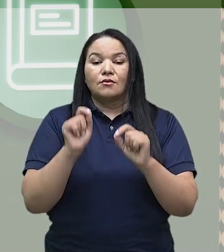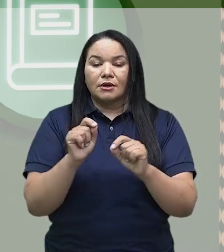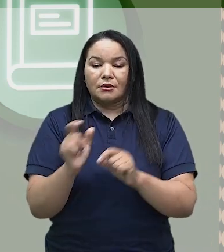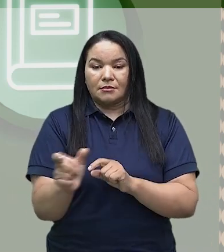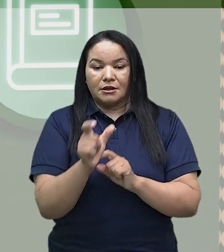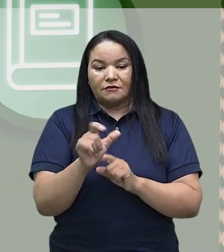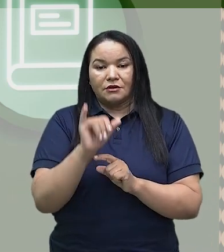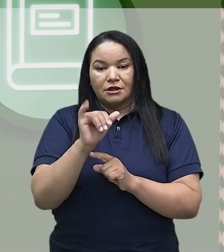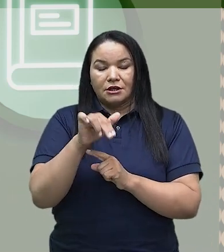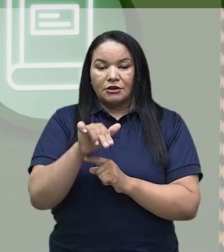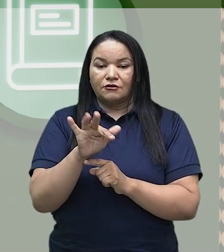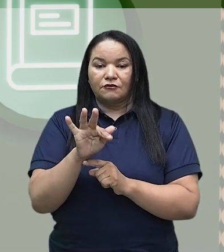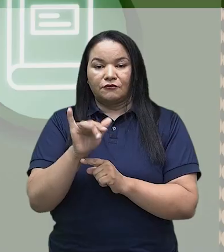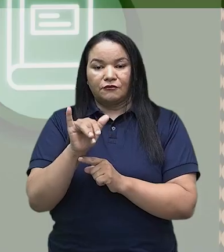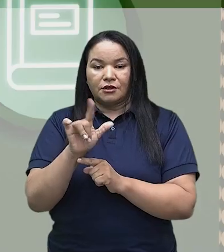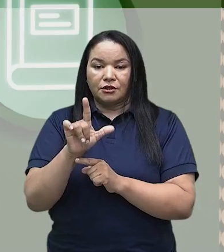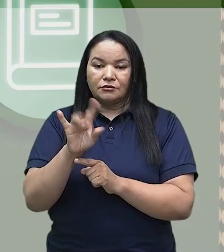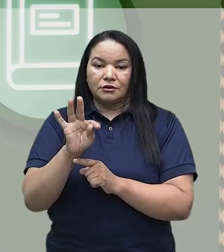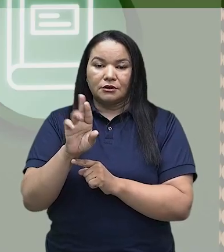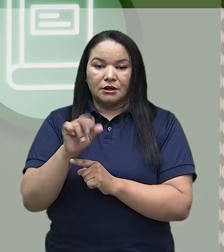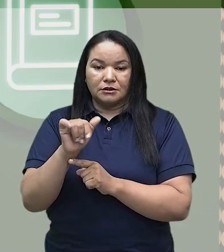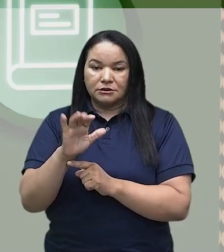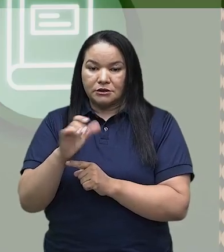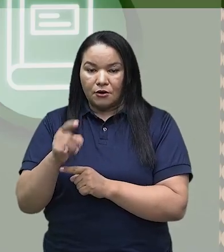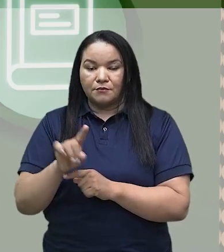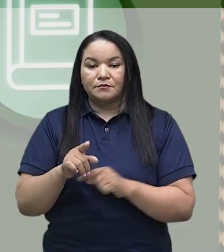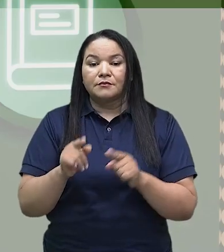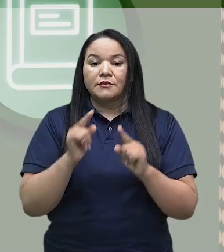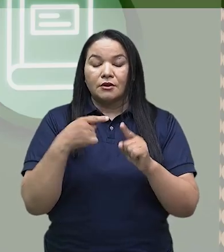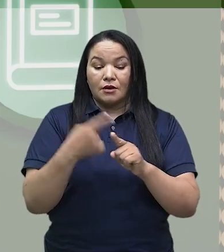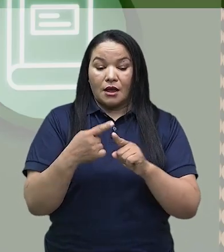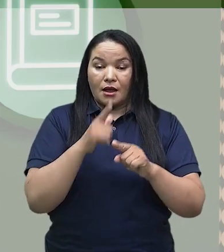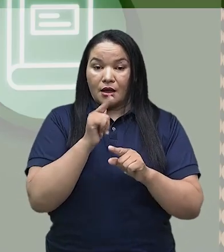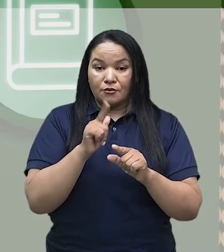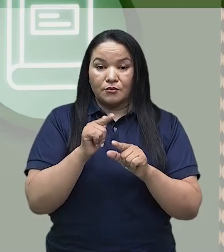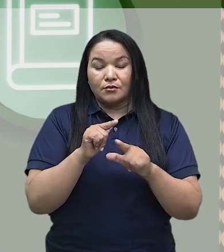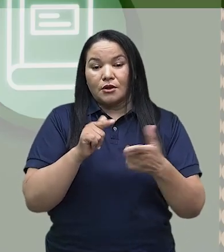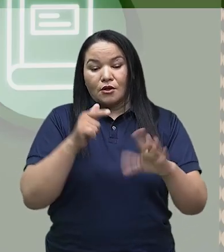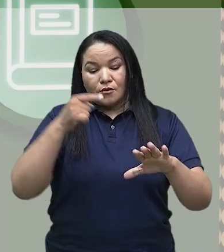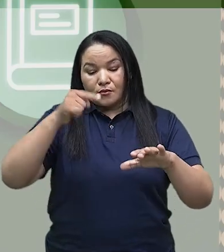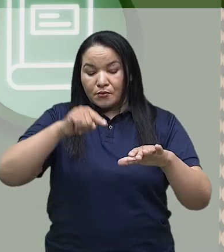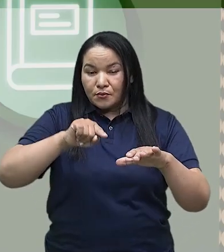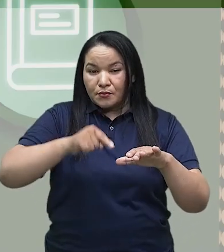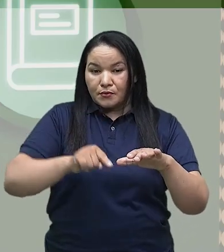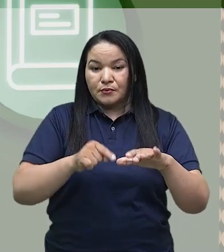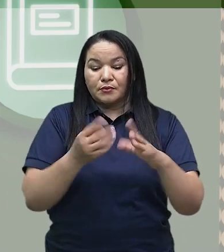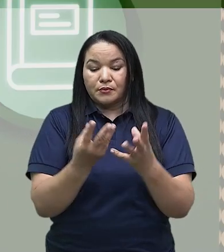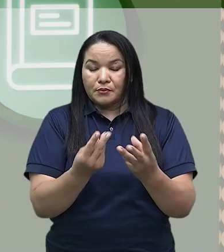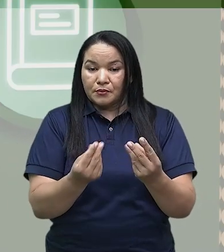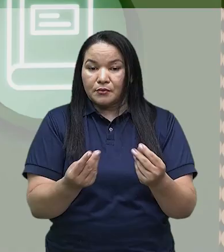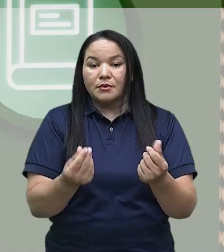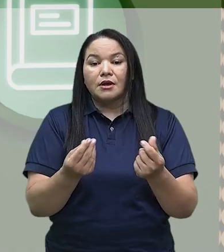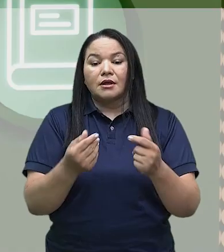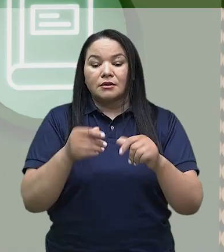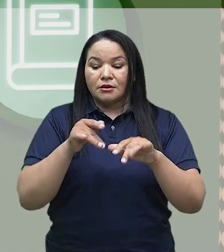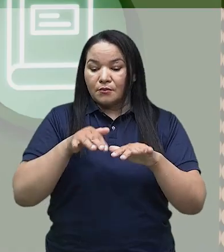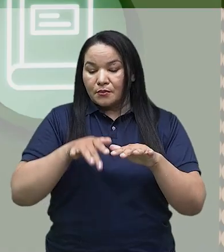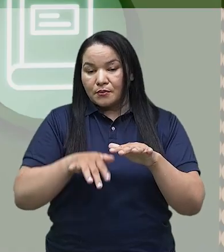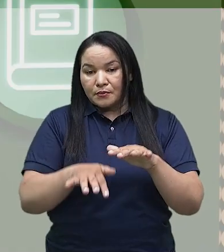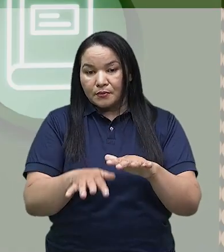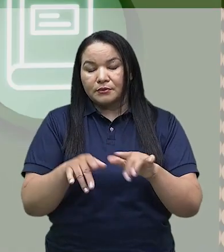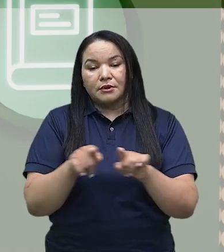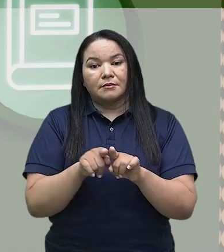infiltração, que é quando a água consegue alcançar os aquíferos, que são as reservas de água subterrânea que nós